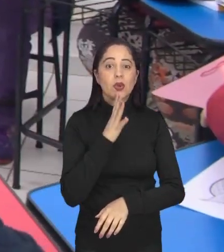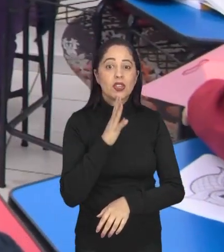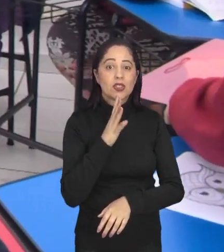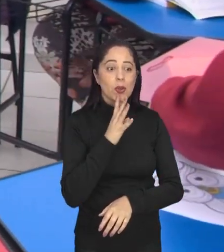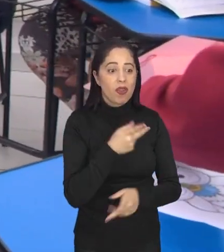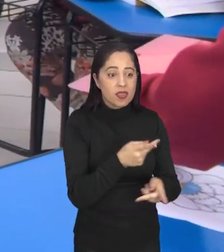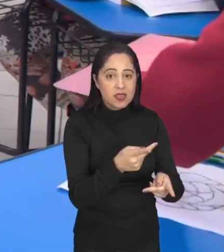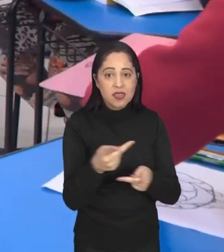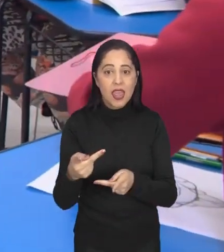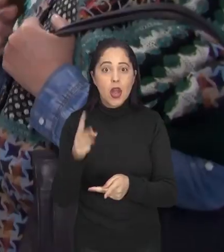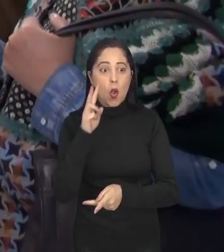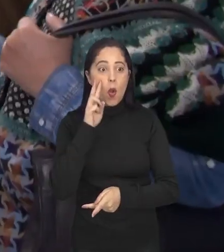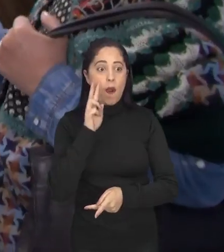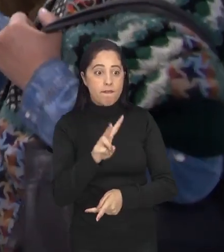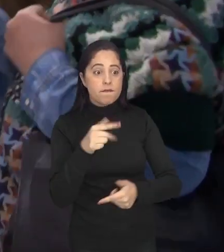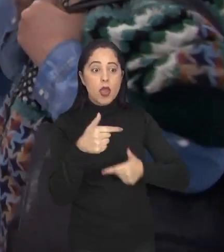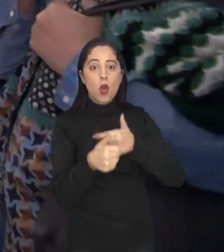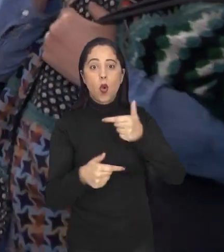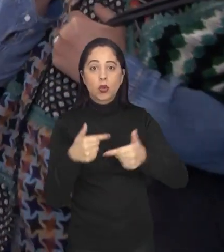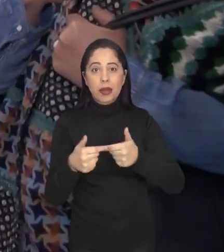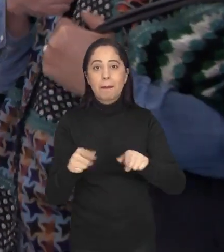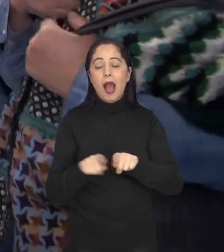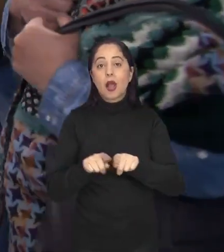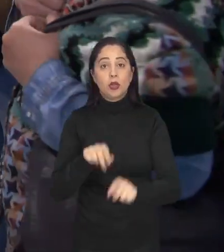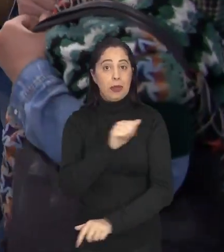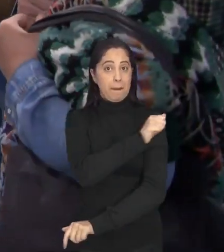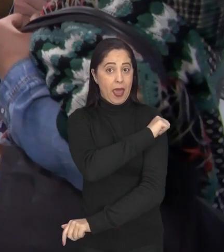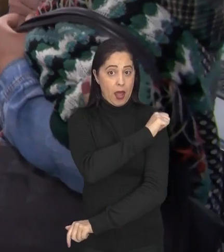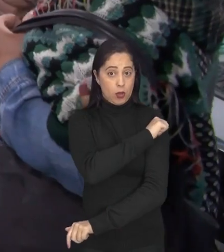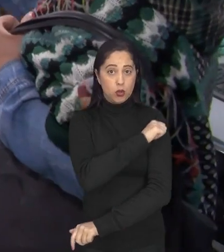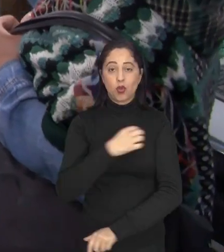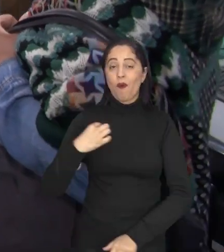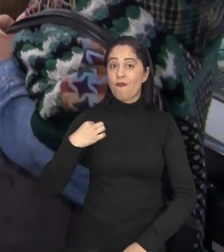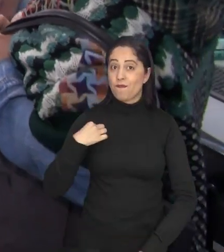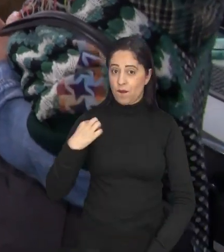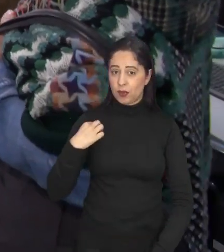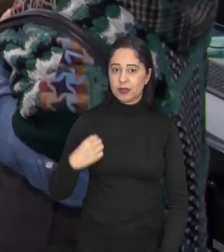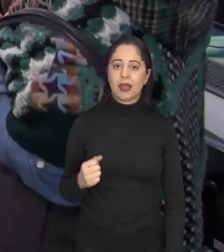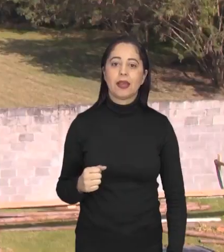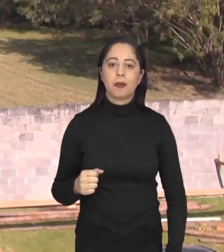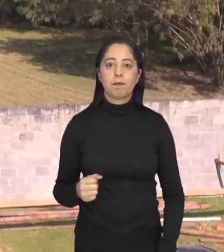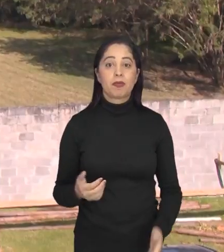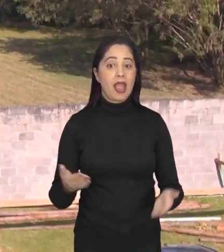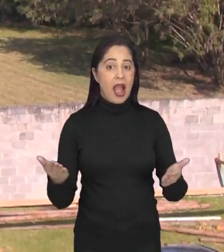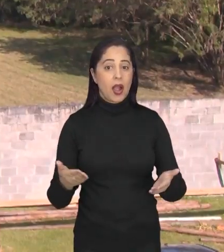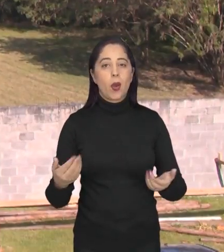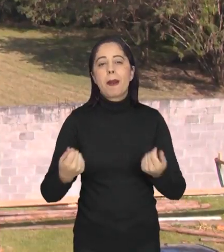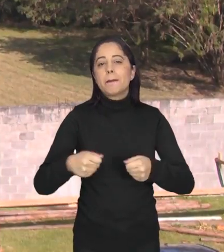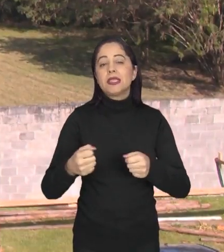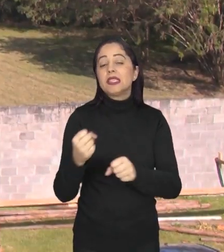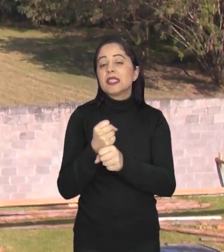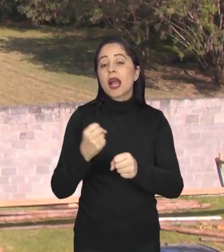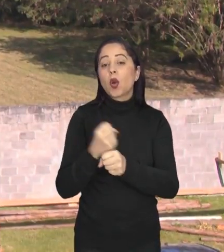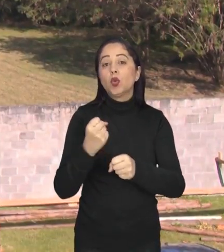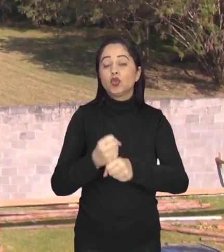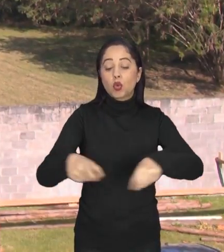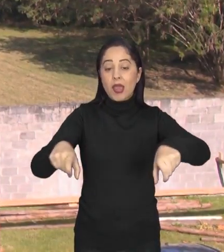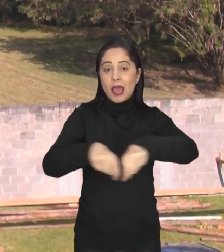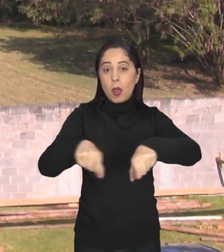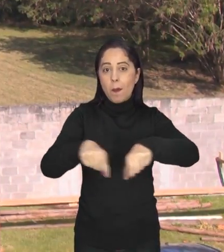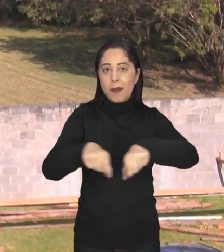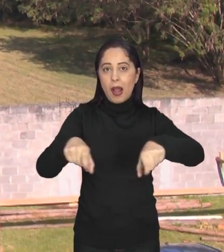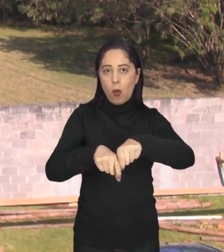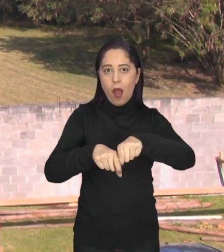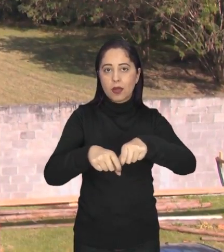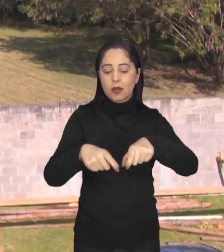as instalações da entidade e acompanharam as demandas dos alunos e voluntários. Entre elas, a construção de uma quadra